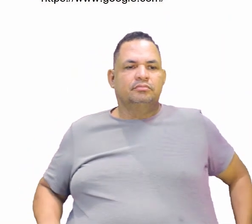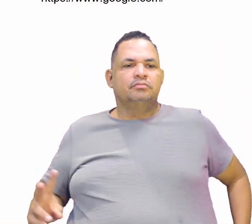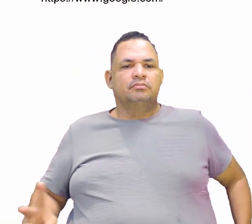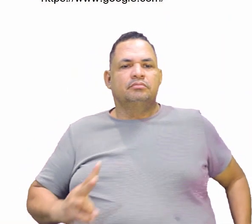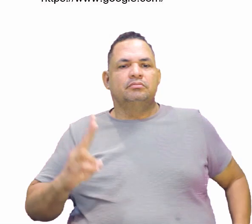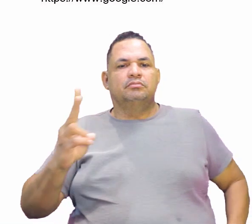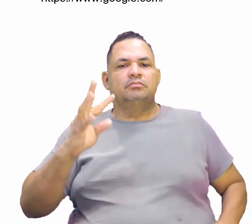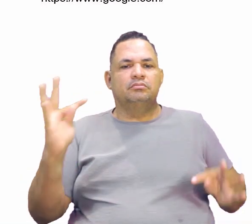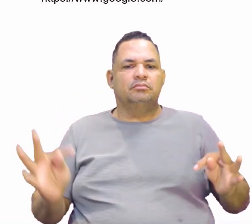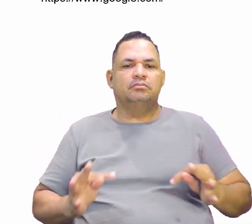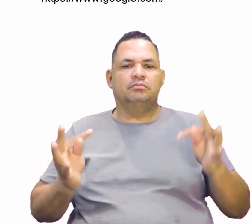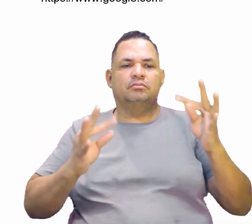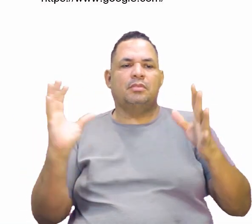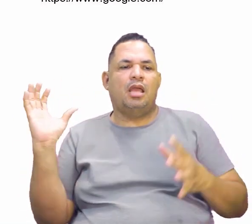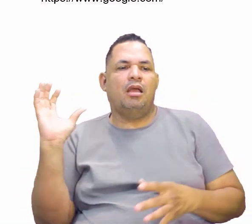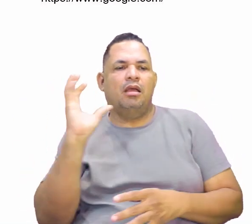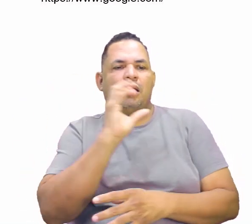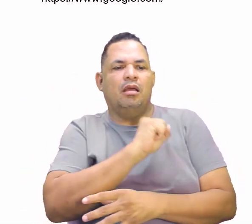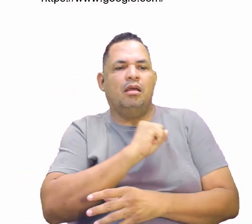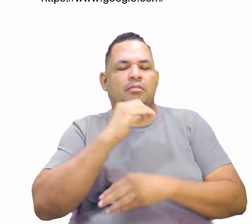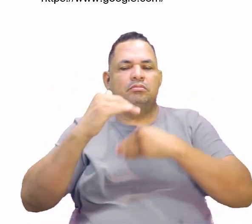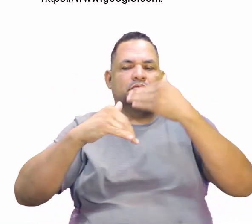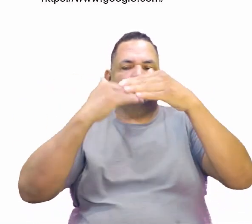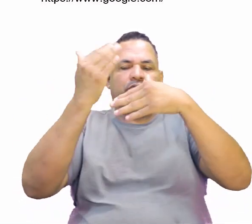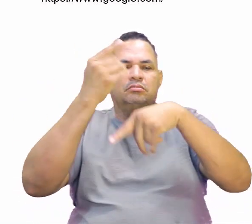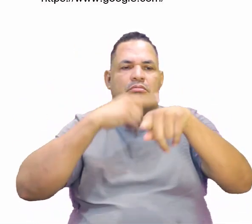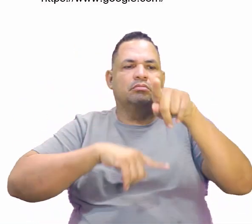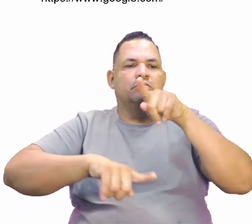valoriza a questão da tecnologia, o avanço e a evolução,